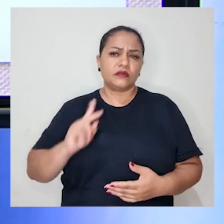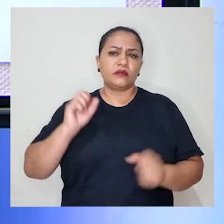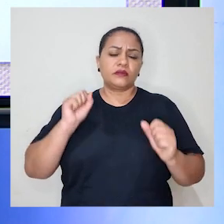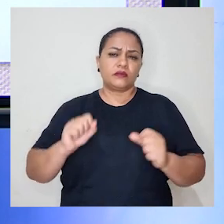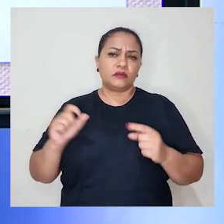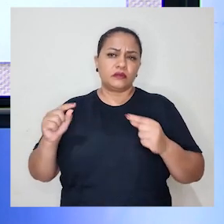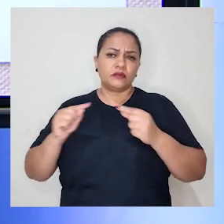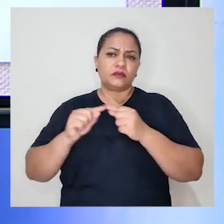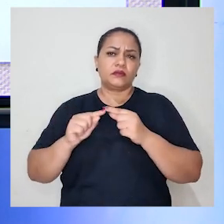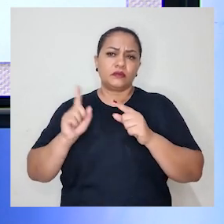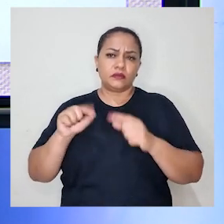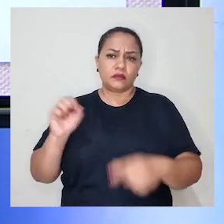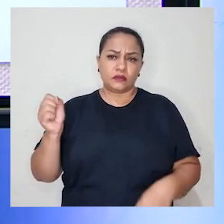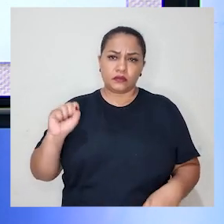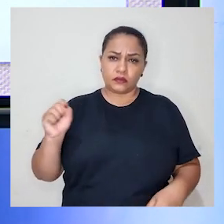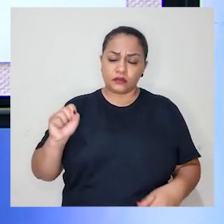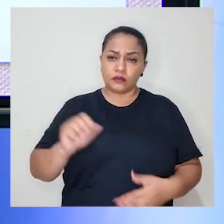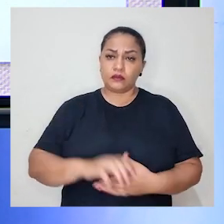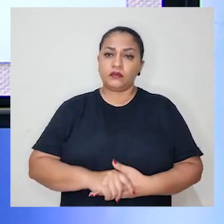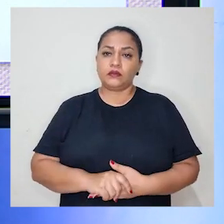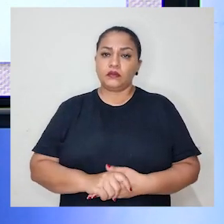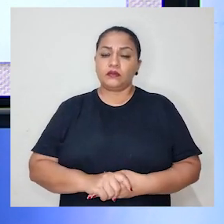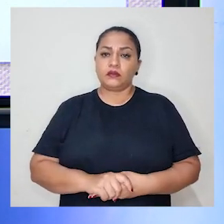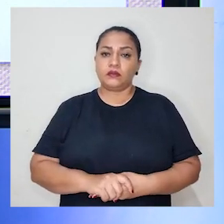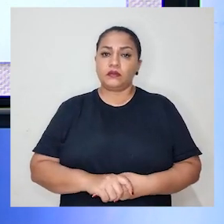atribuir é 8. E aí seria o número